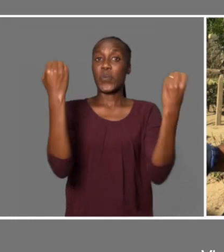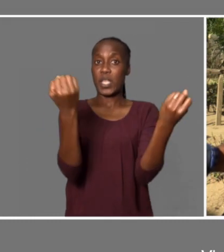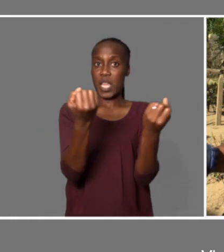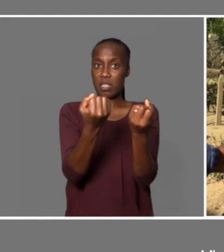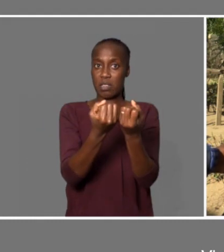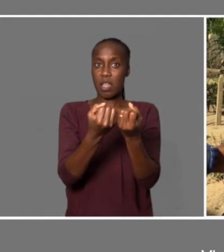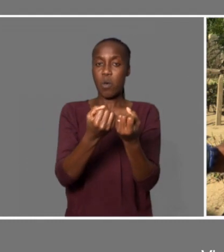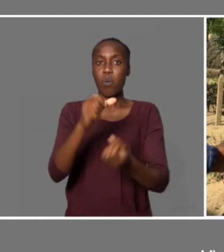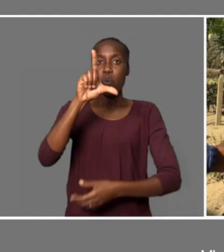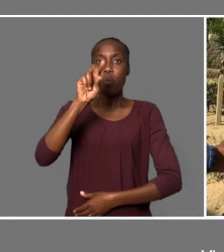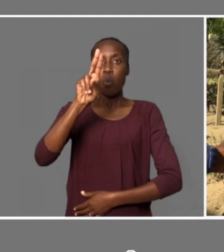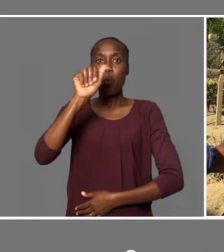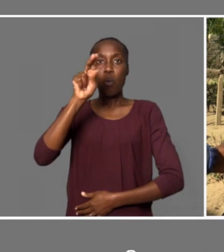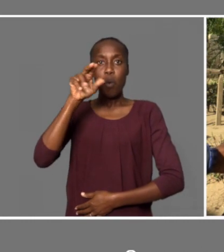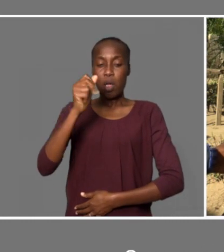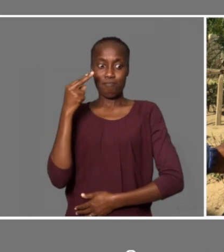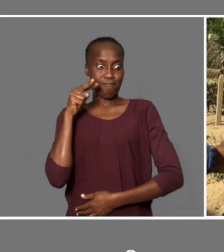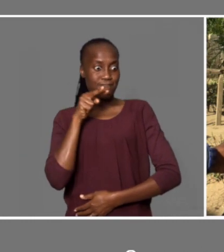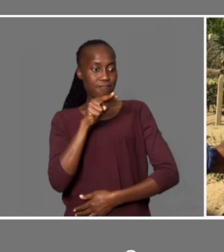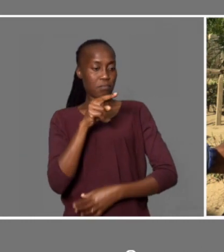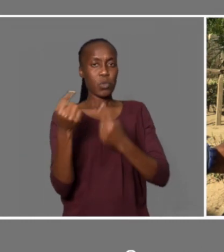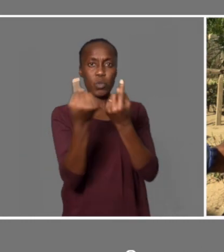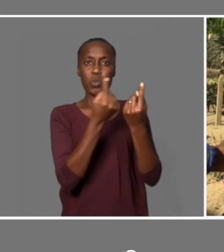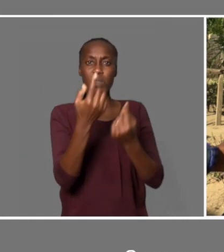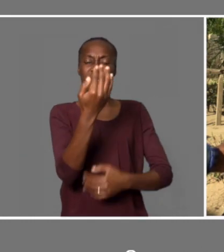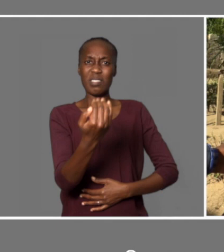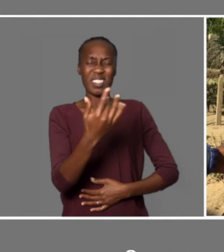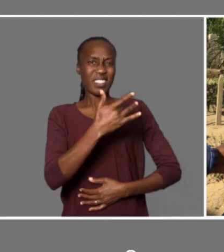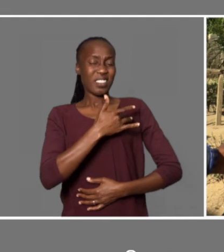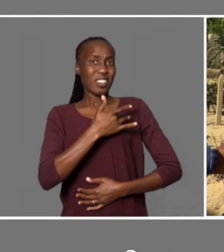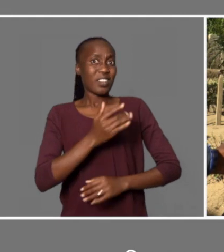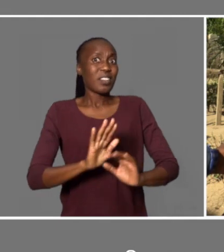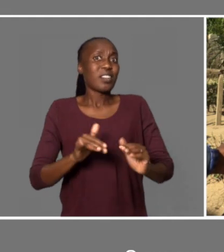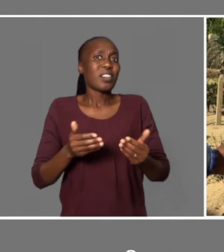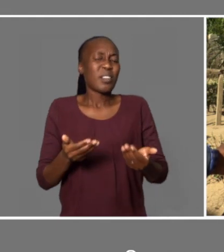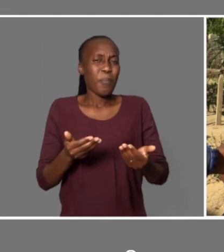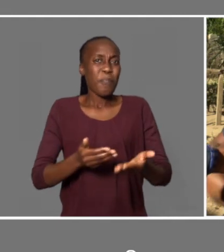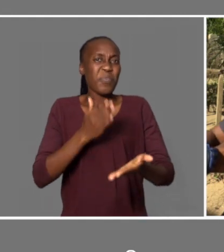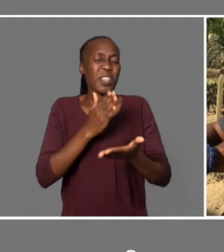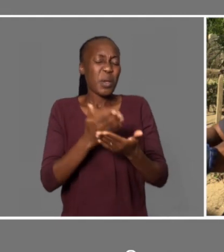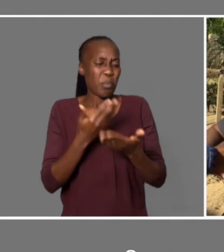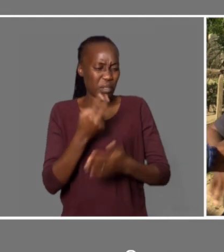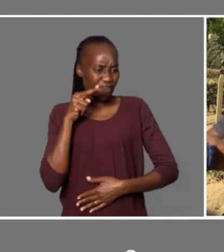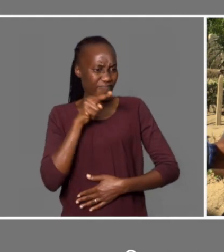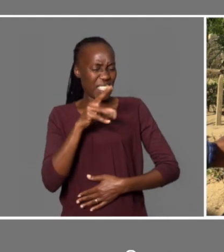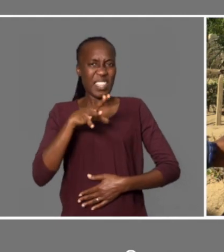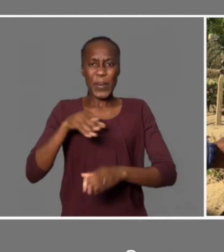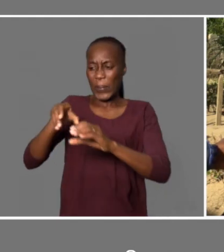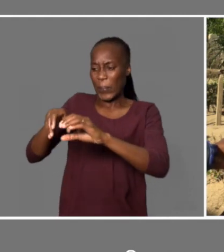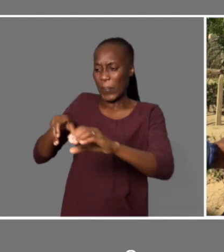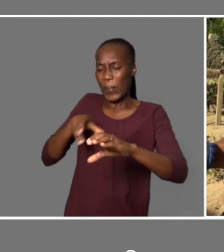Vi a situação do miúdo. O me sensibilizou um pouco mais, na verdade, foi ter-lhe visto em cima dos bambus.